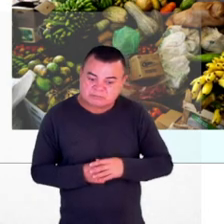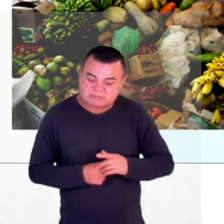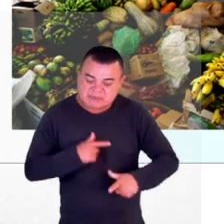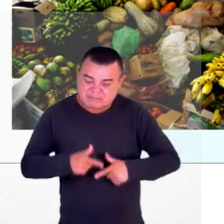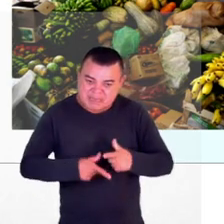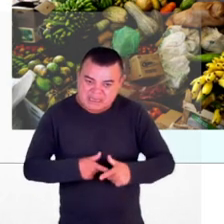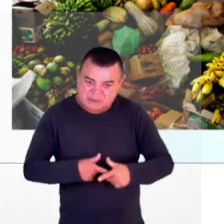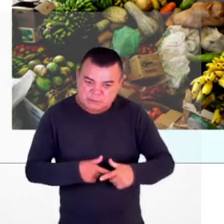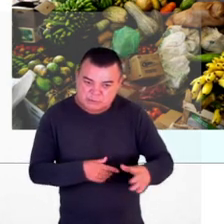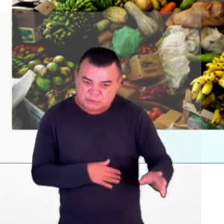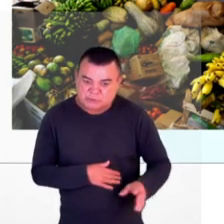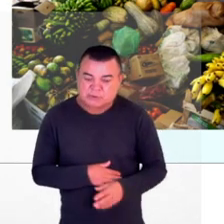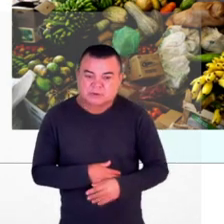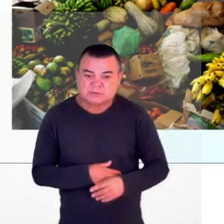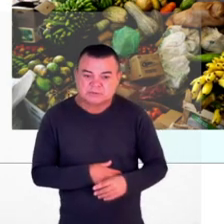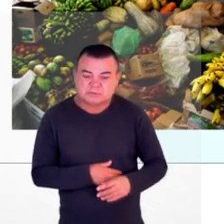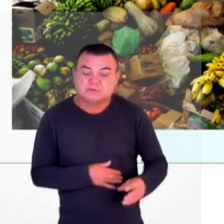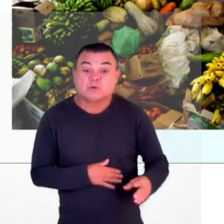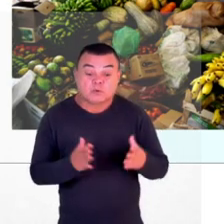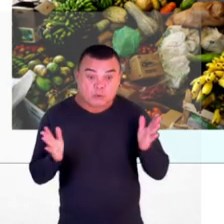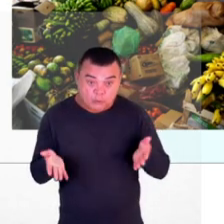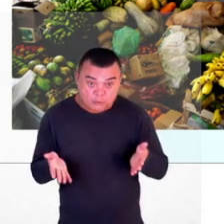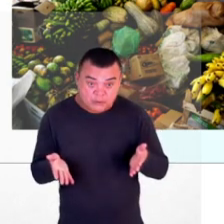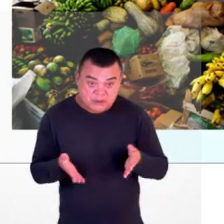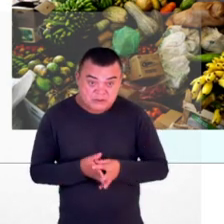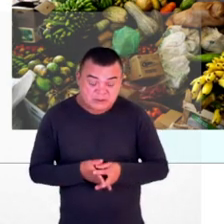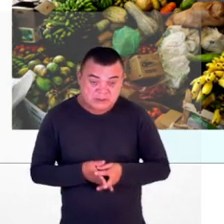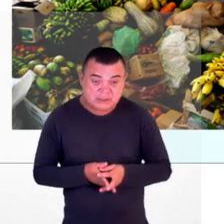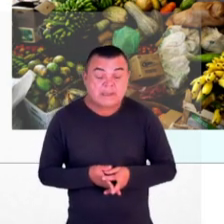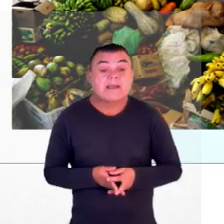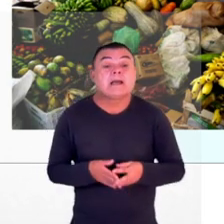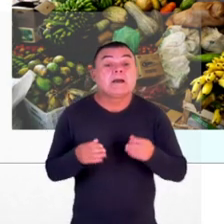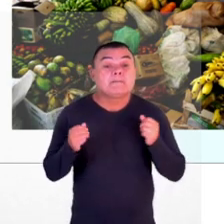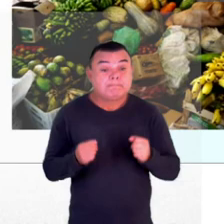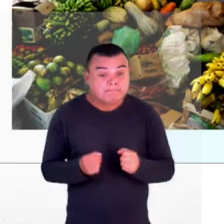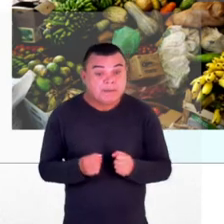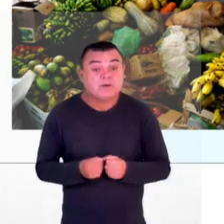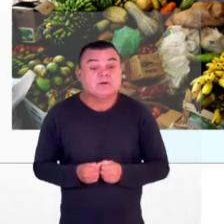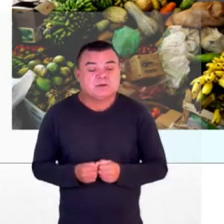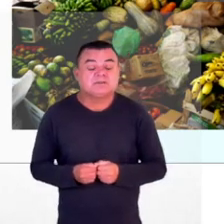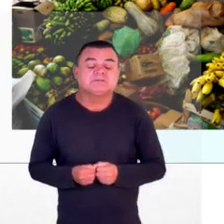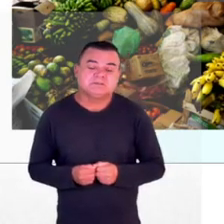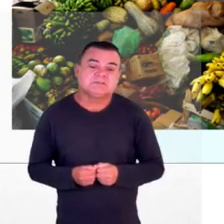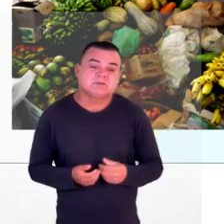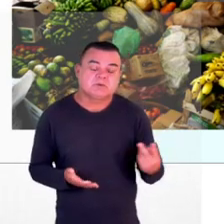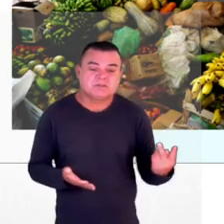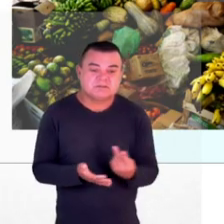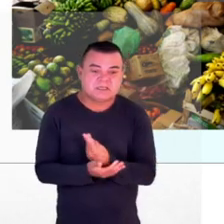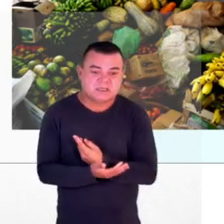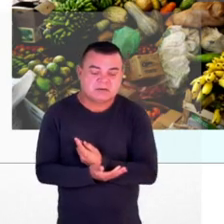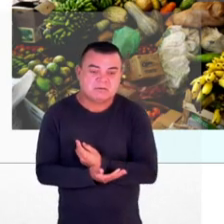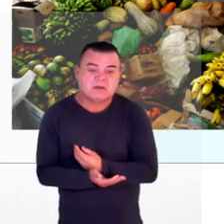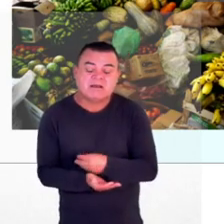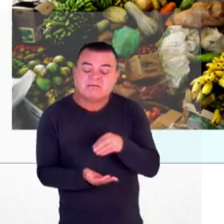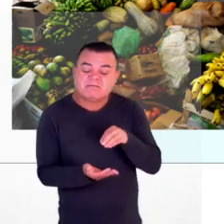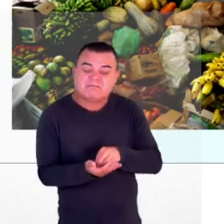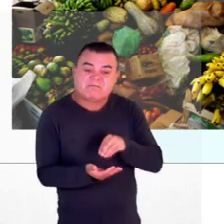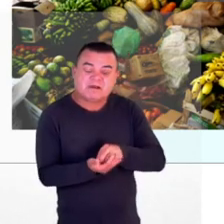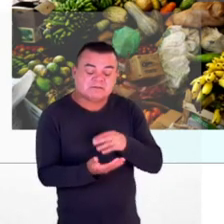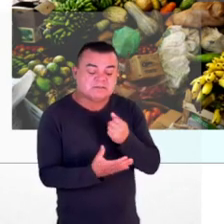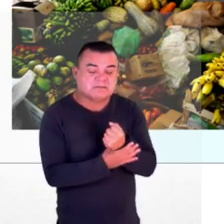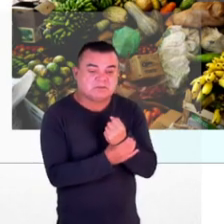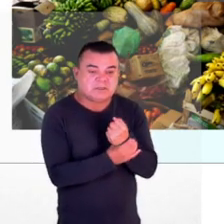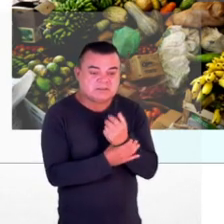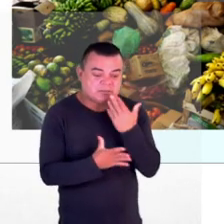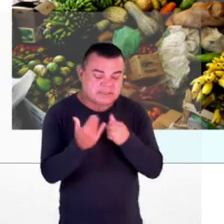hoje é uma condição que pode levar a uma situação de insegurança alimentar né ou seja ess trabalhadores que não têm